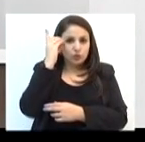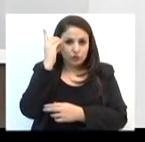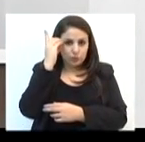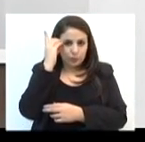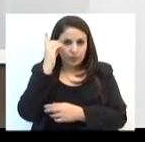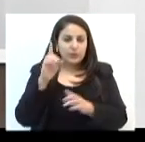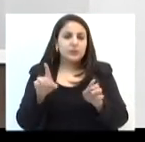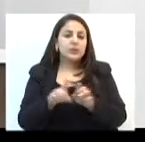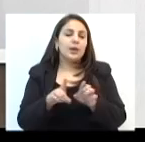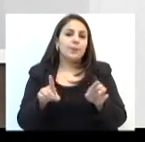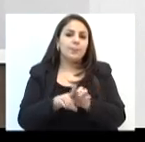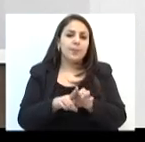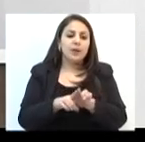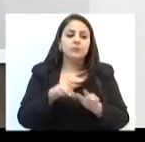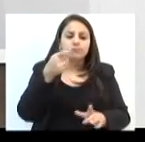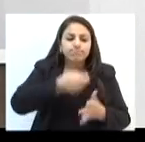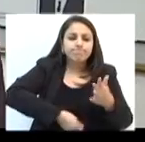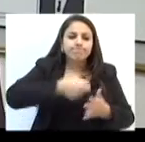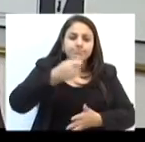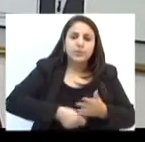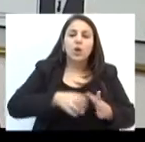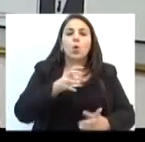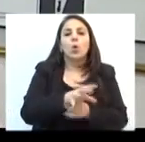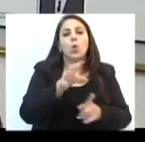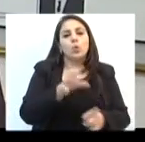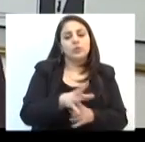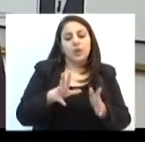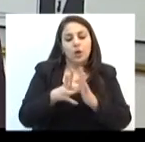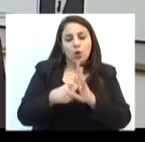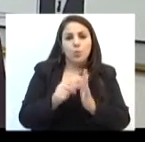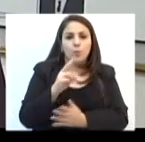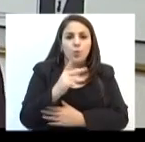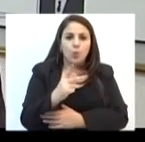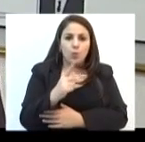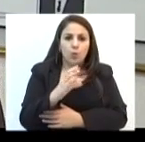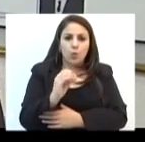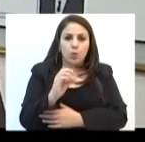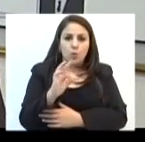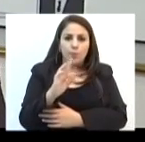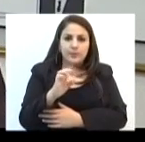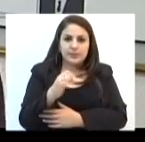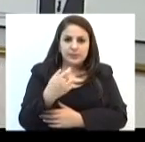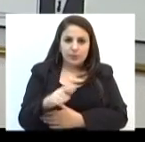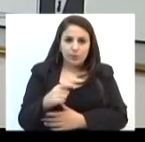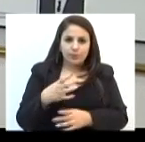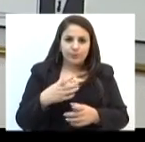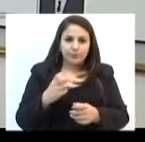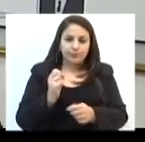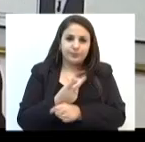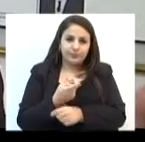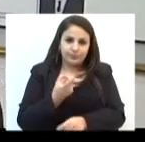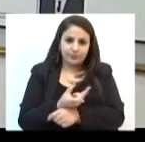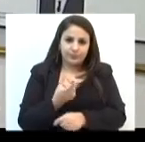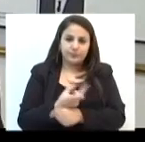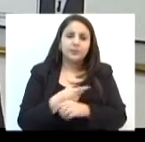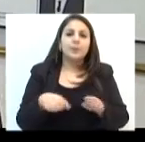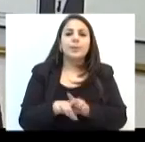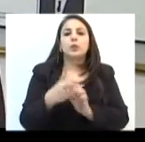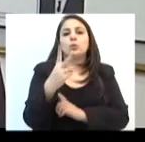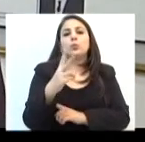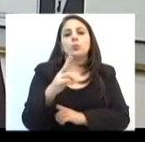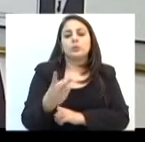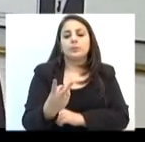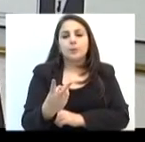governo travou uma luta contra a corrupção. Operações da Polícia Federal, são muitas delas, passando de